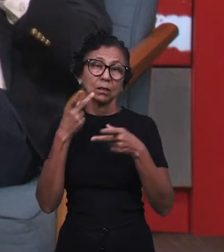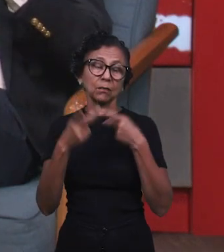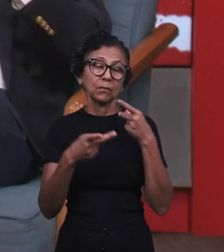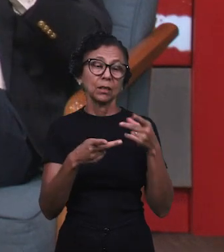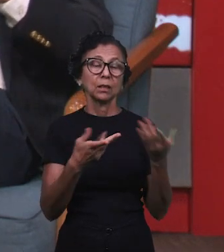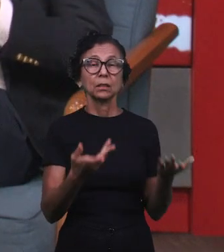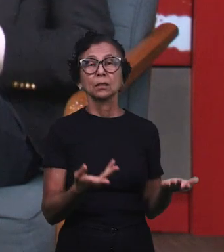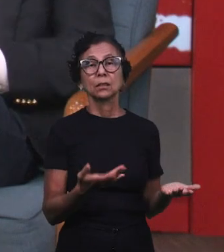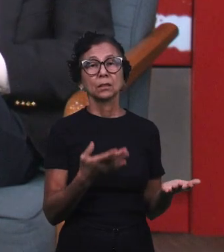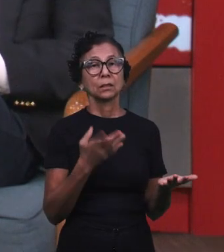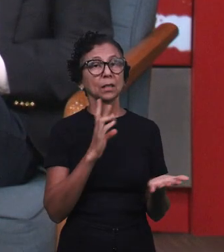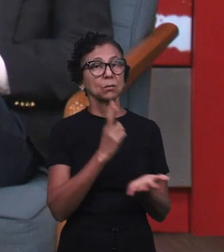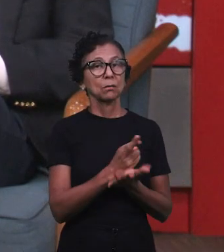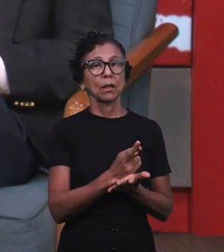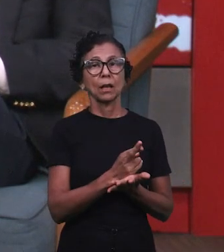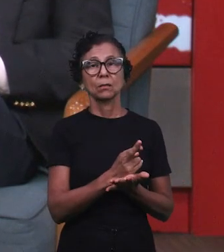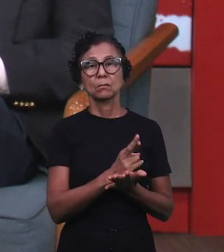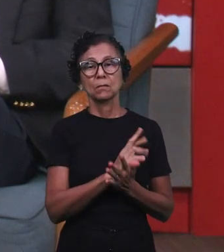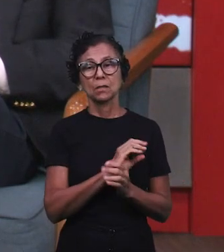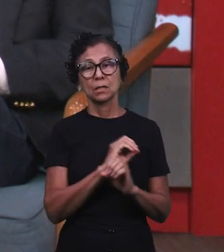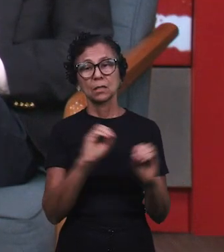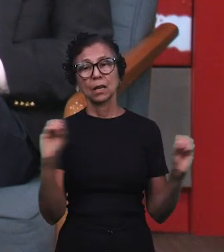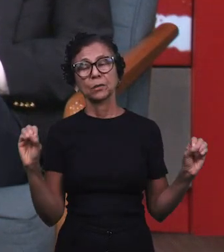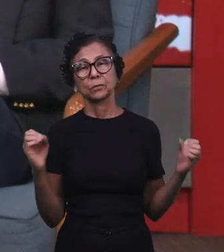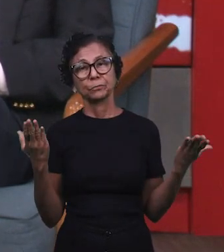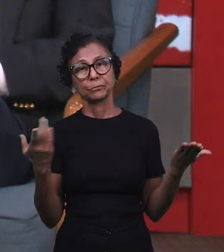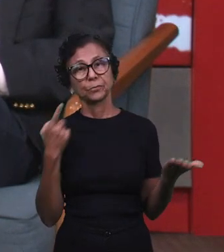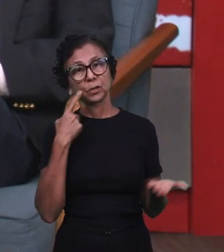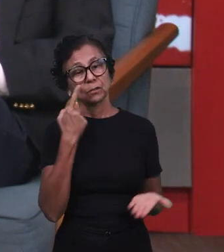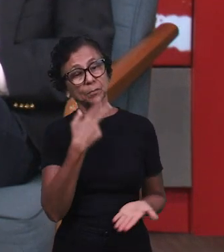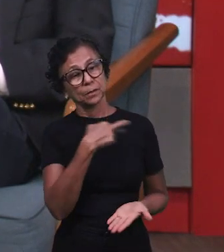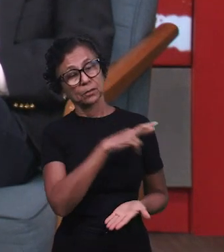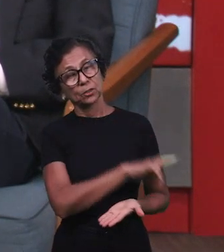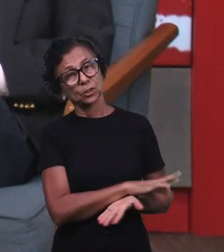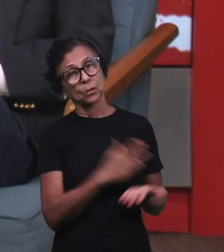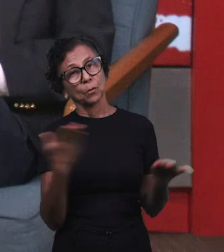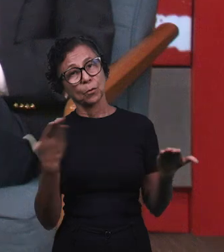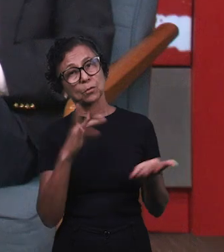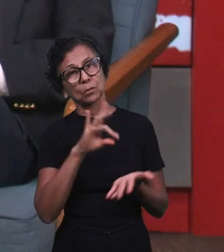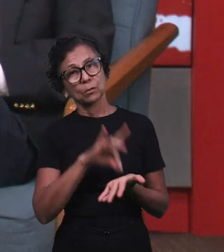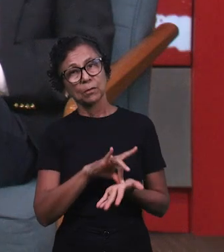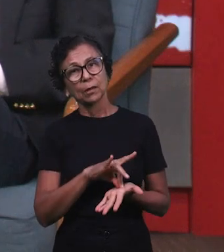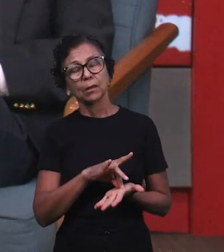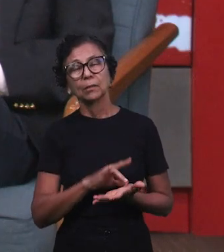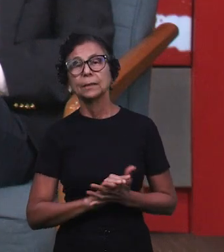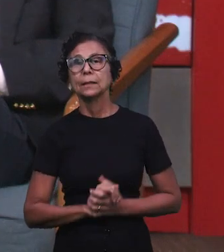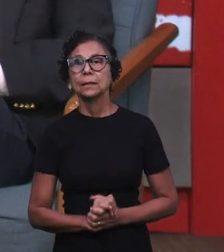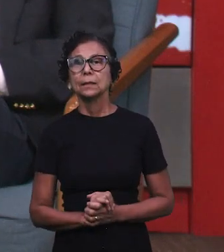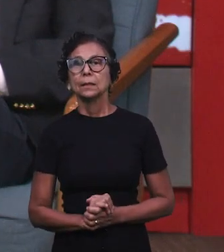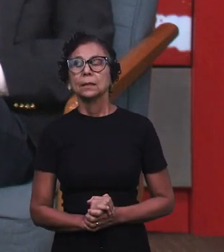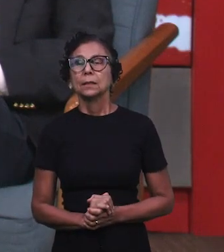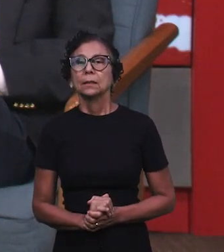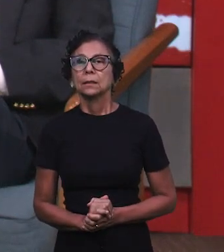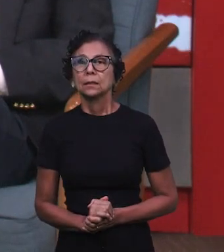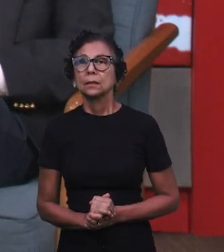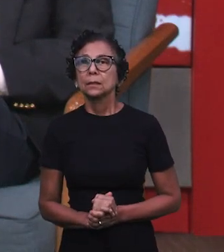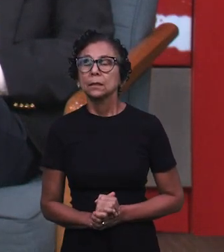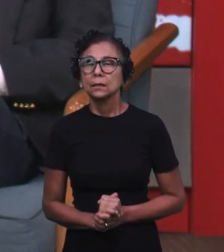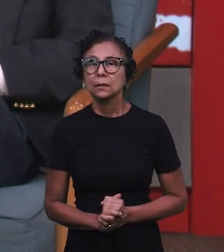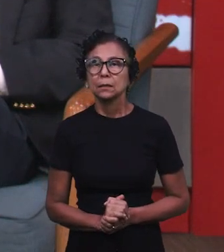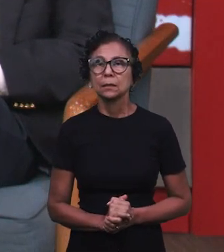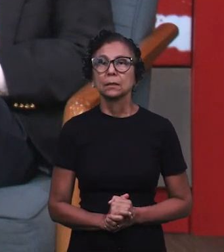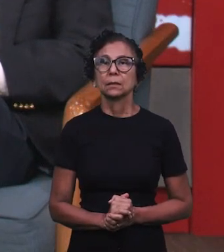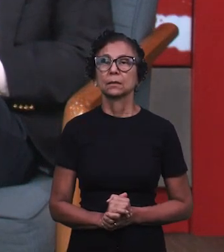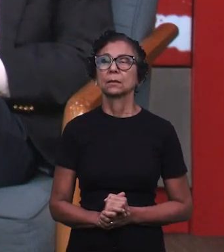jeito e nessa situação toda que aí está. Quem tem ouvidos para